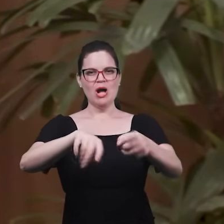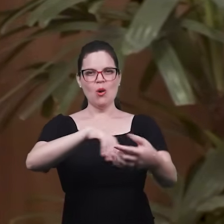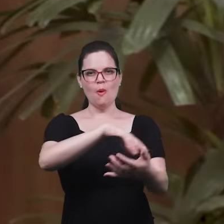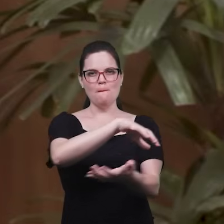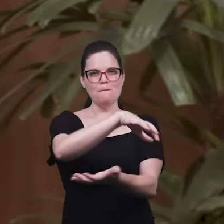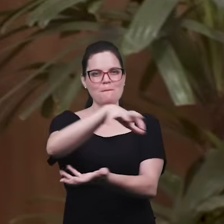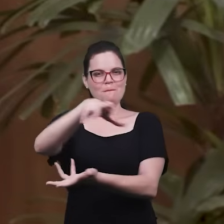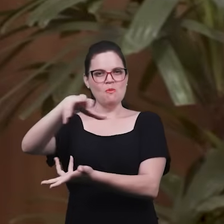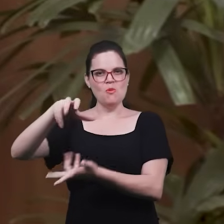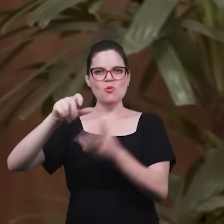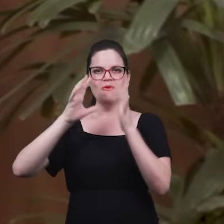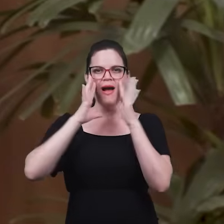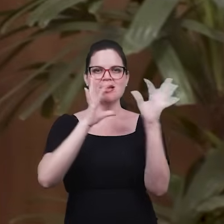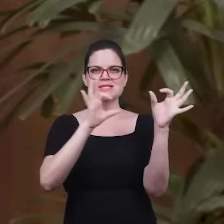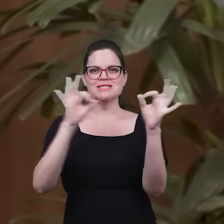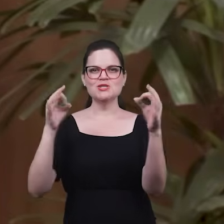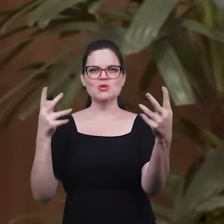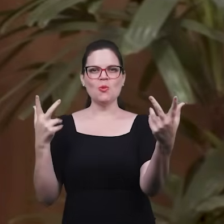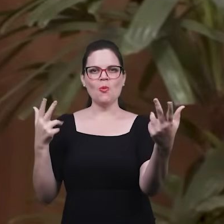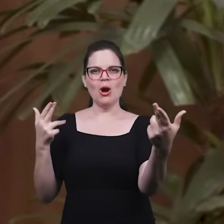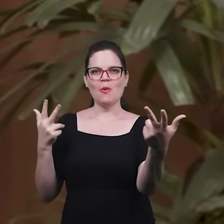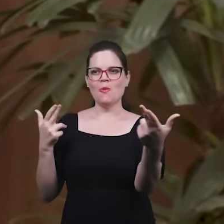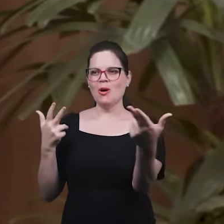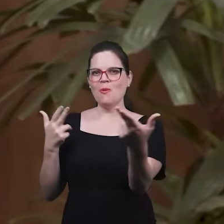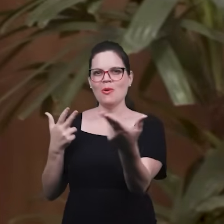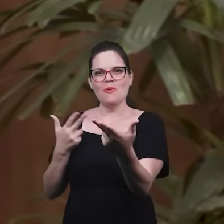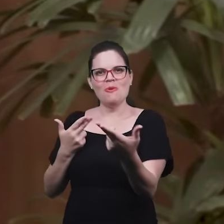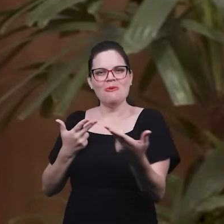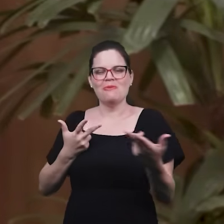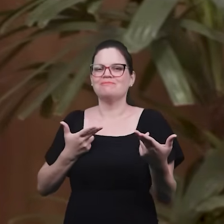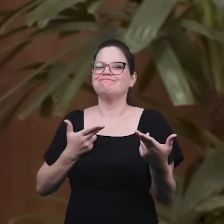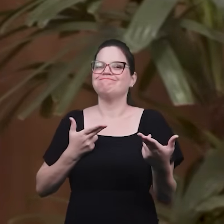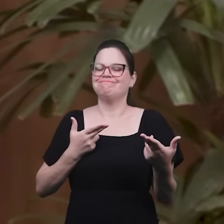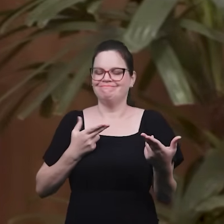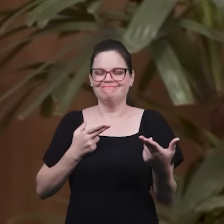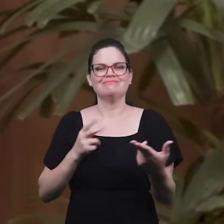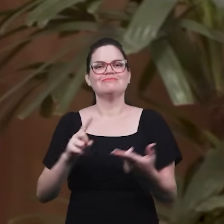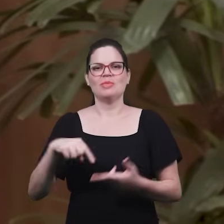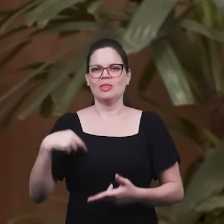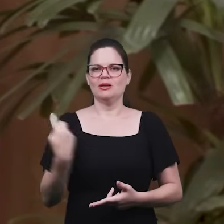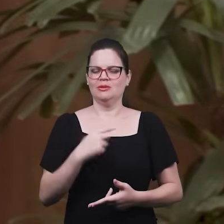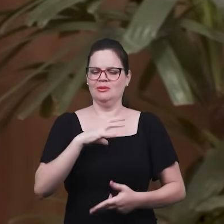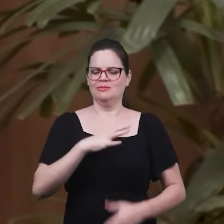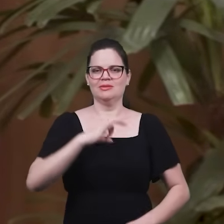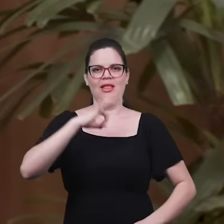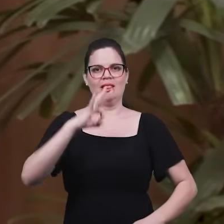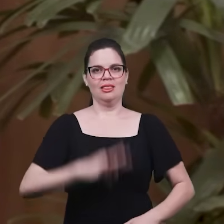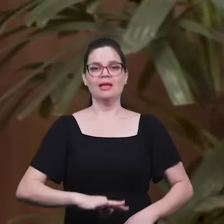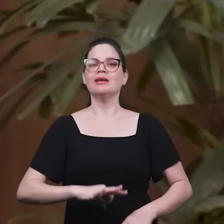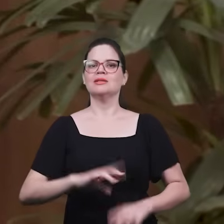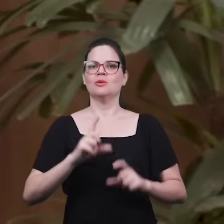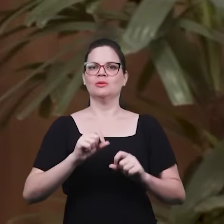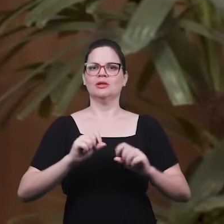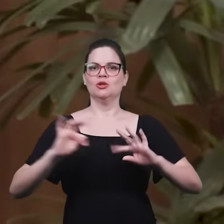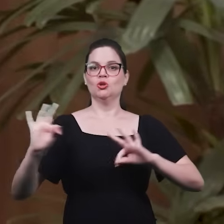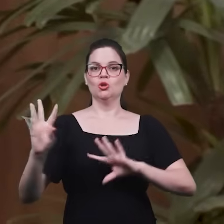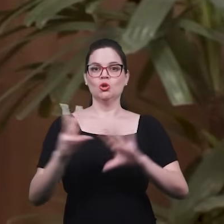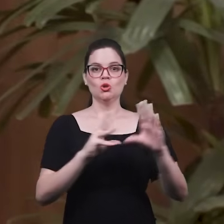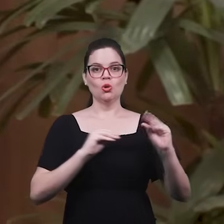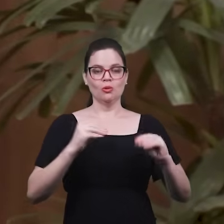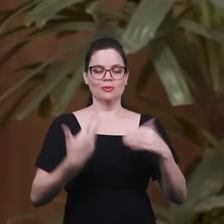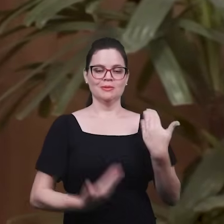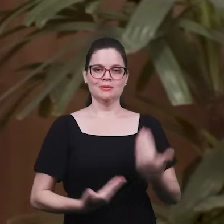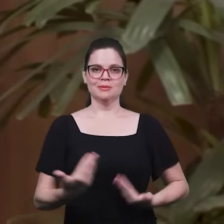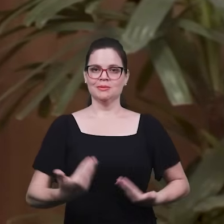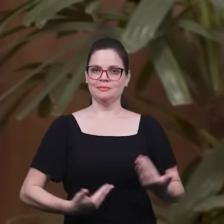nós estivermos. Então este é um momento que nós estamos garantindo que toda a igreja possa